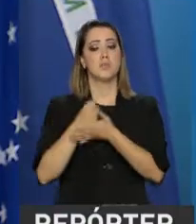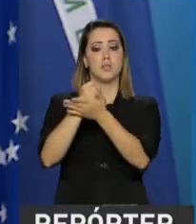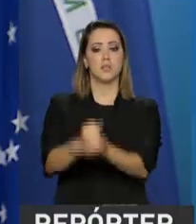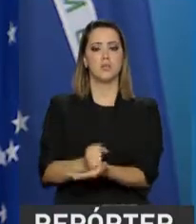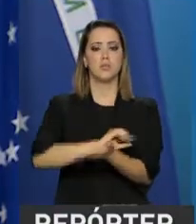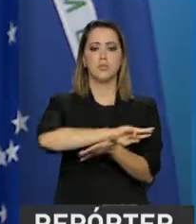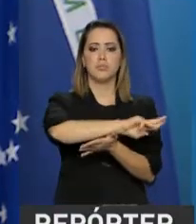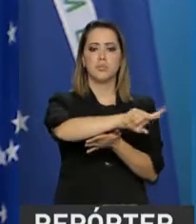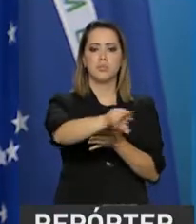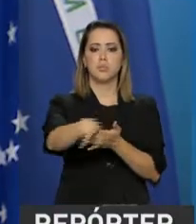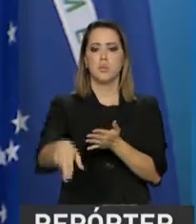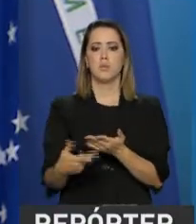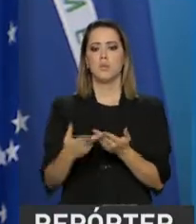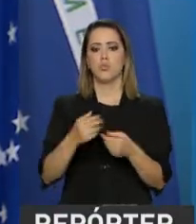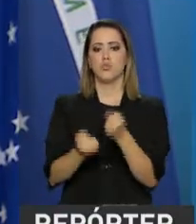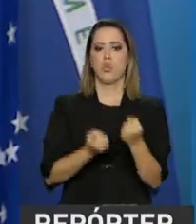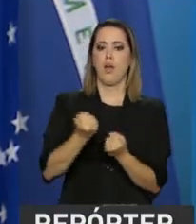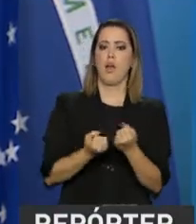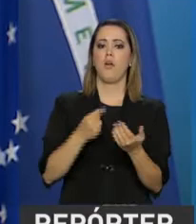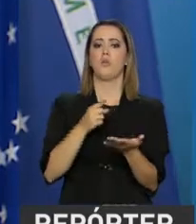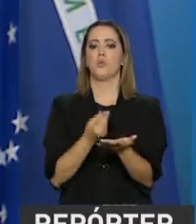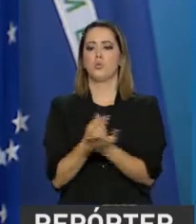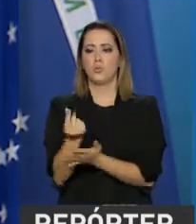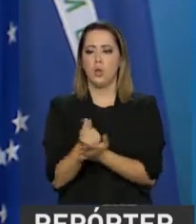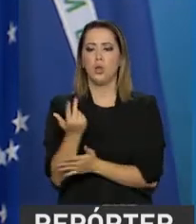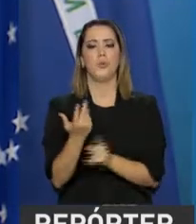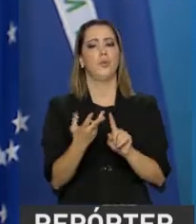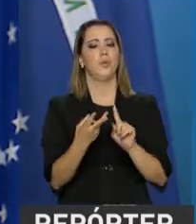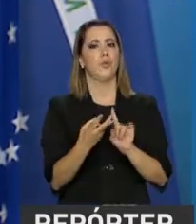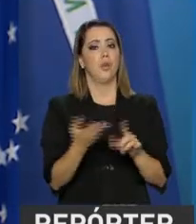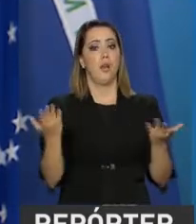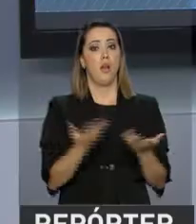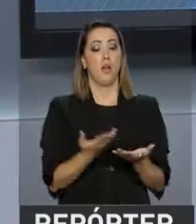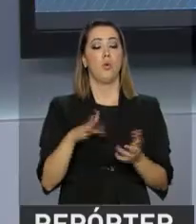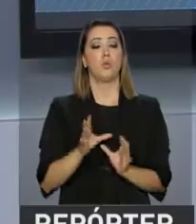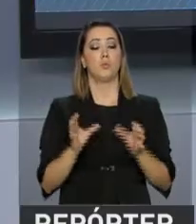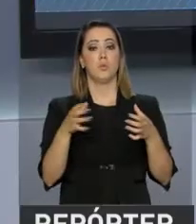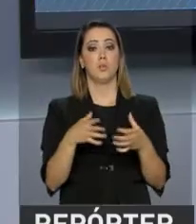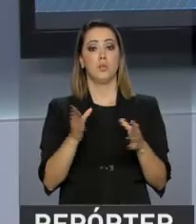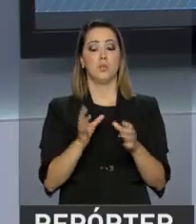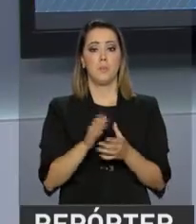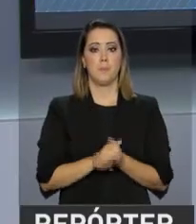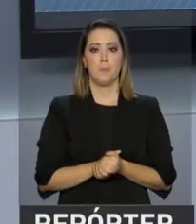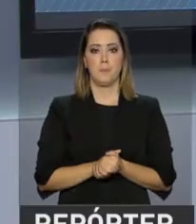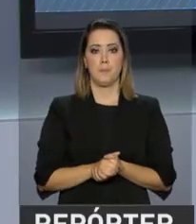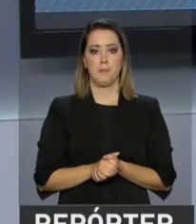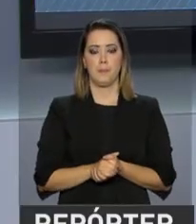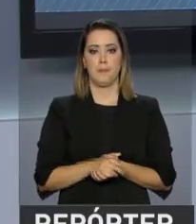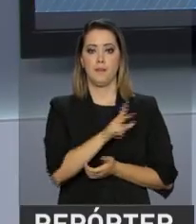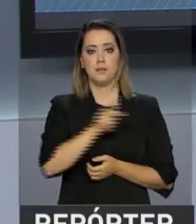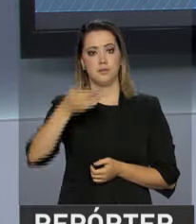milhares de veículos verbas para custeio agora na área da odontologia e o presidente michel temer